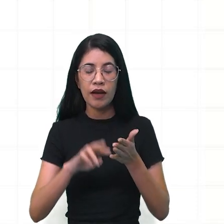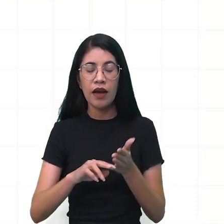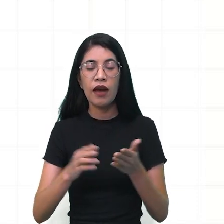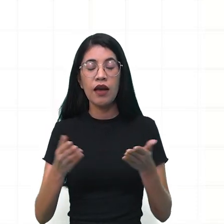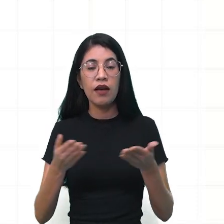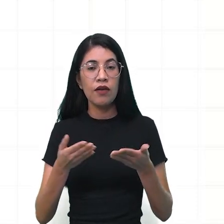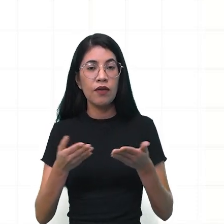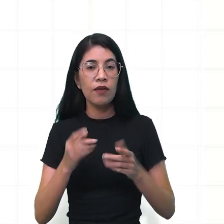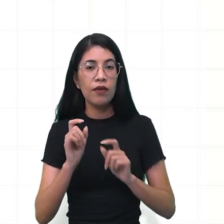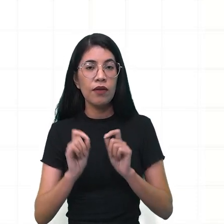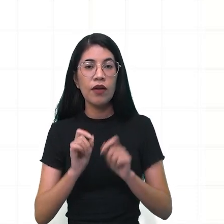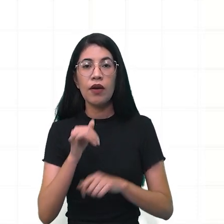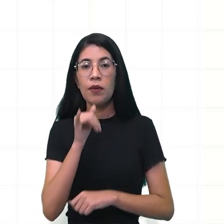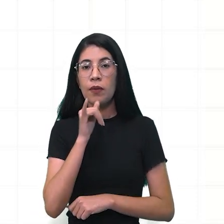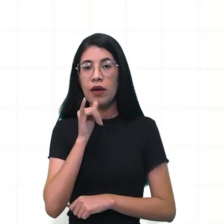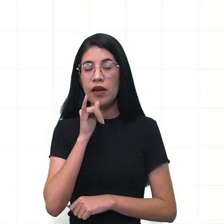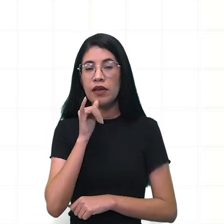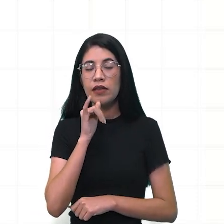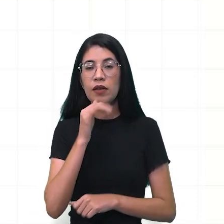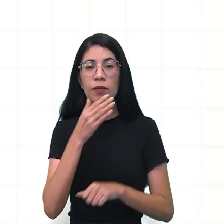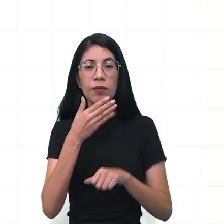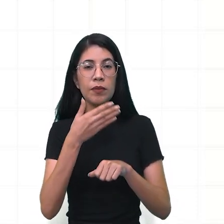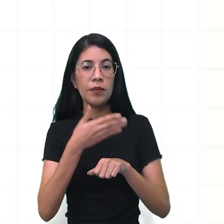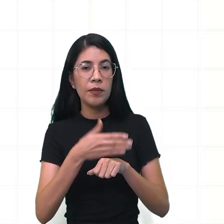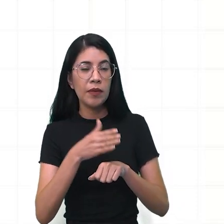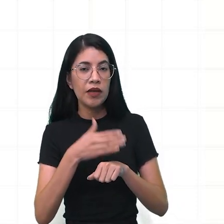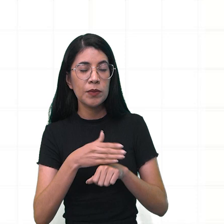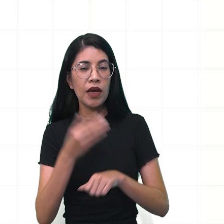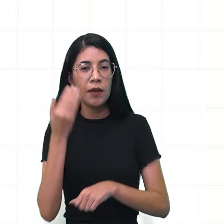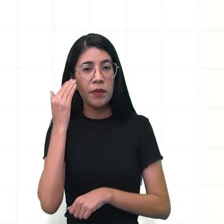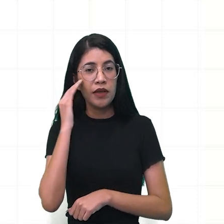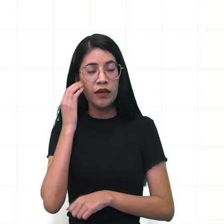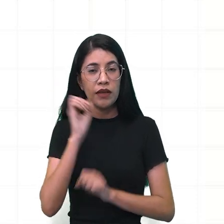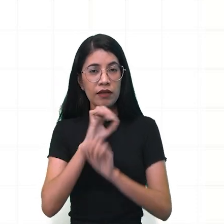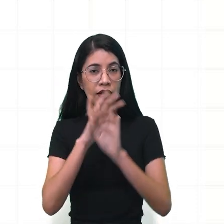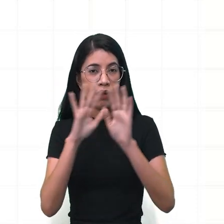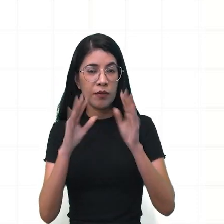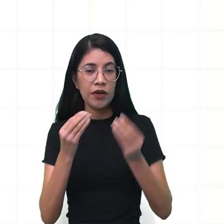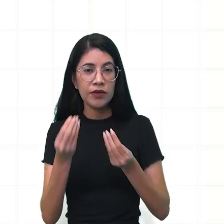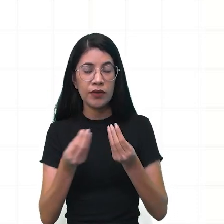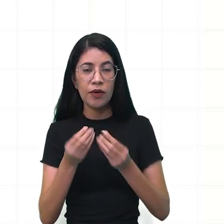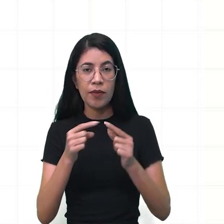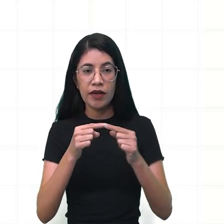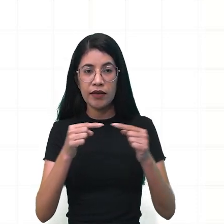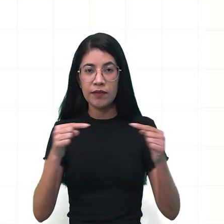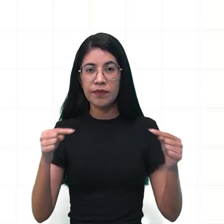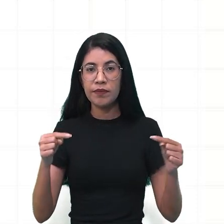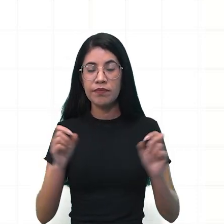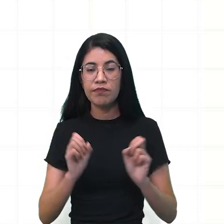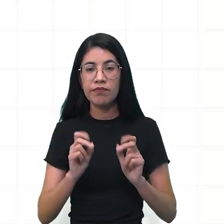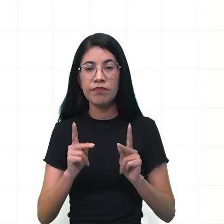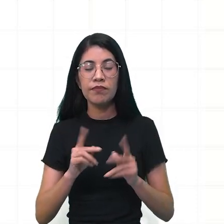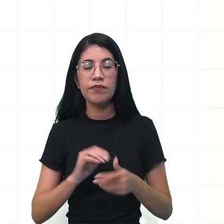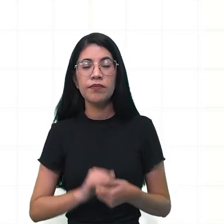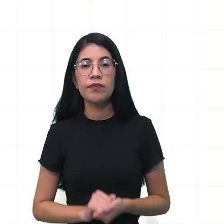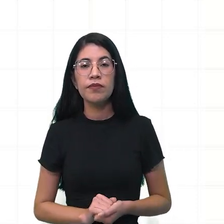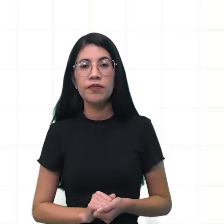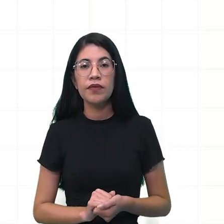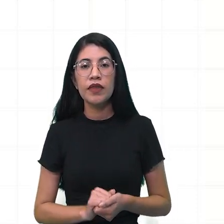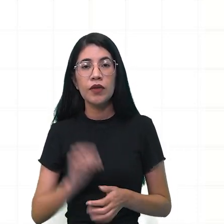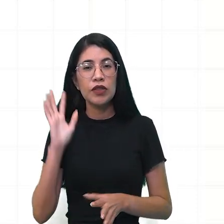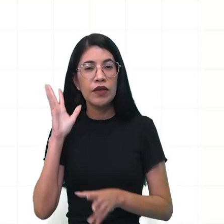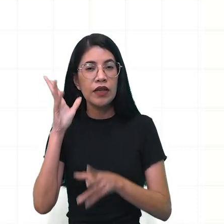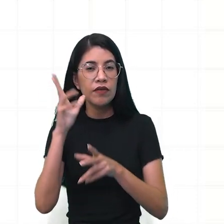vamos agora a um exemplo para a gente praticar aí o conceito na reta numérica, tá certo? Então, vamos só fazer